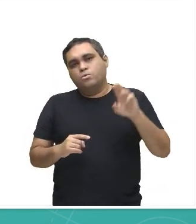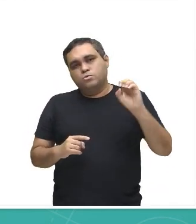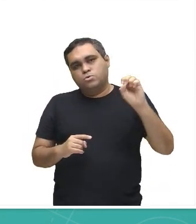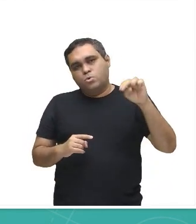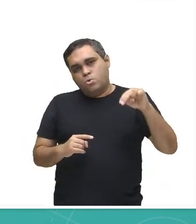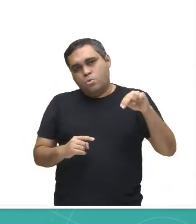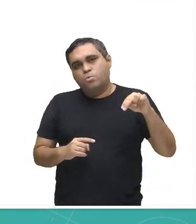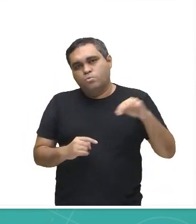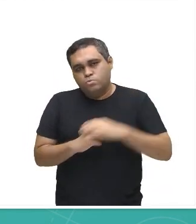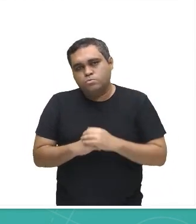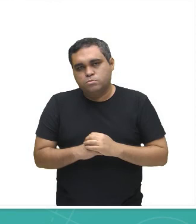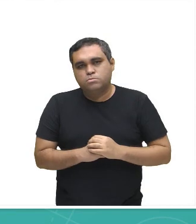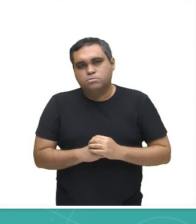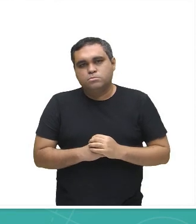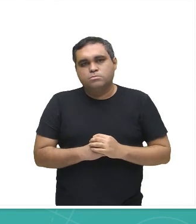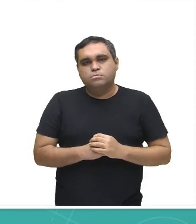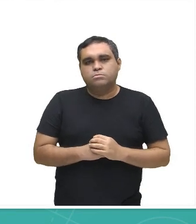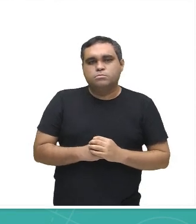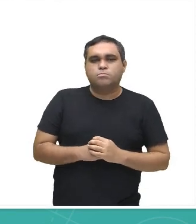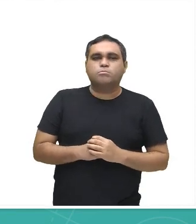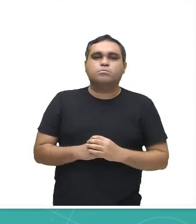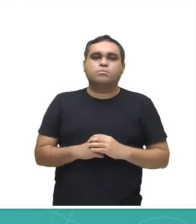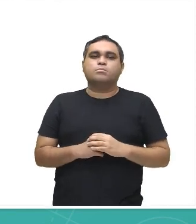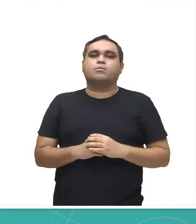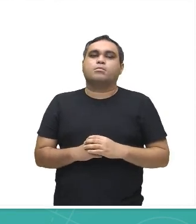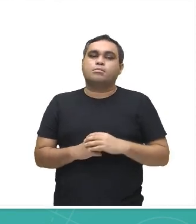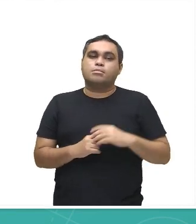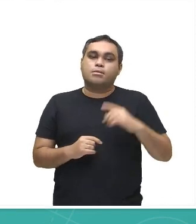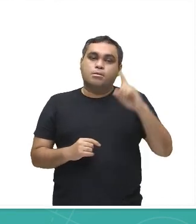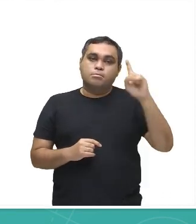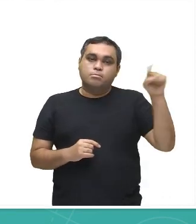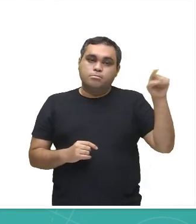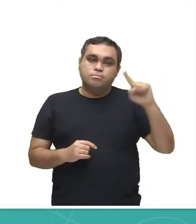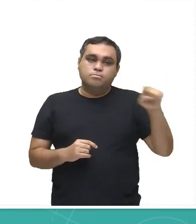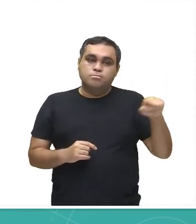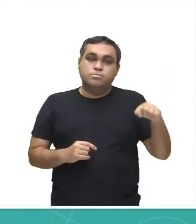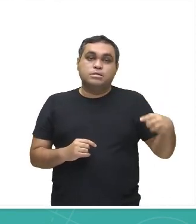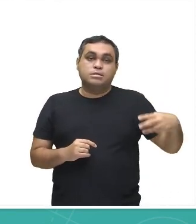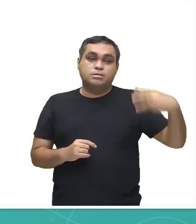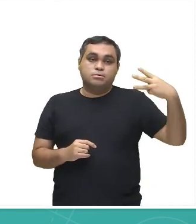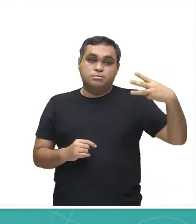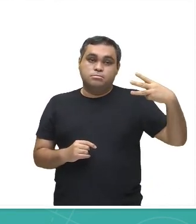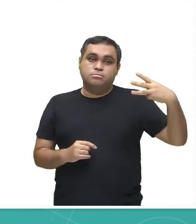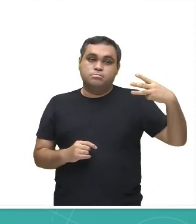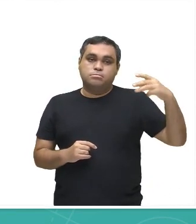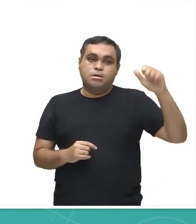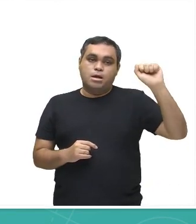eu tenho aqui 3 alternativas com a utilização da preposition on.